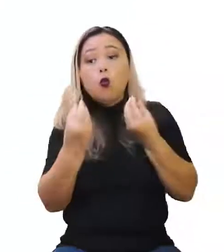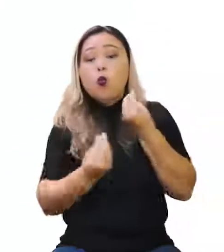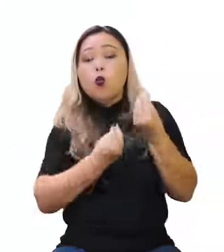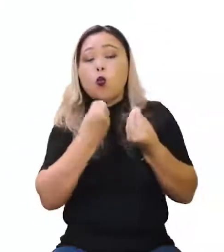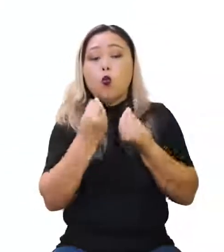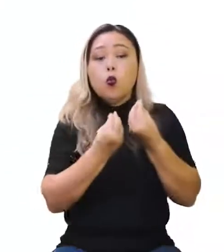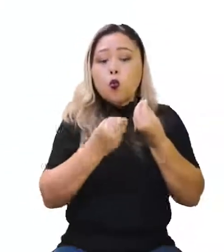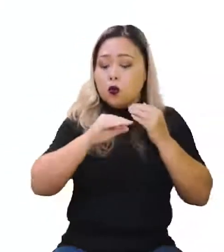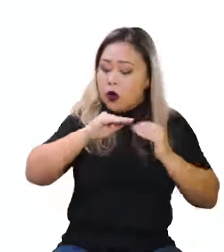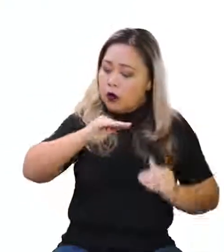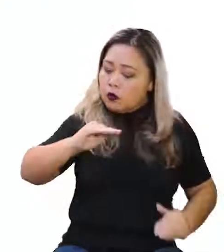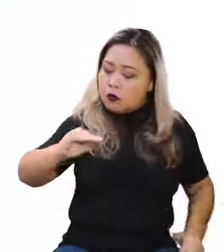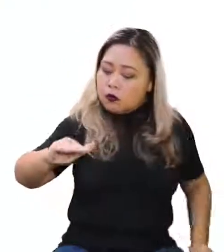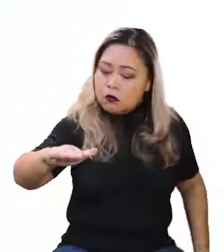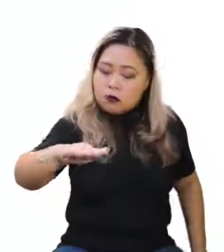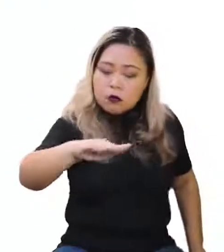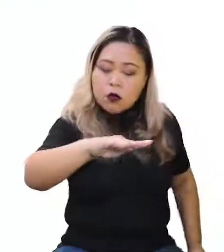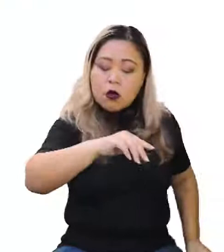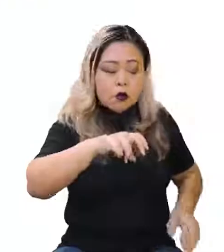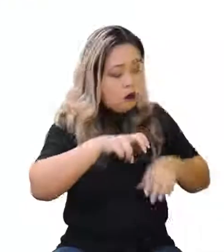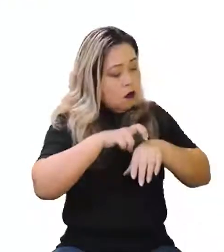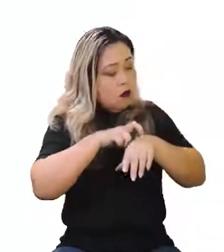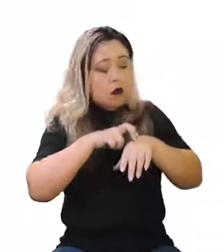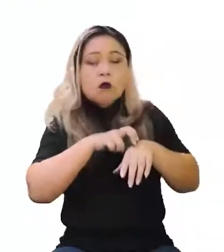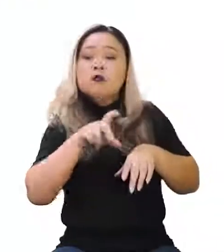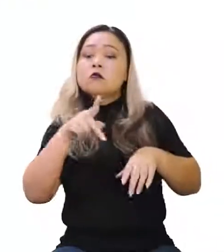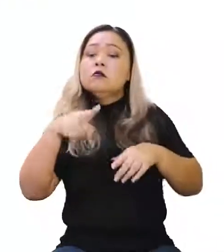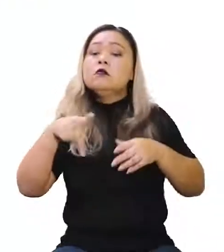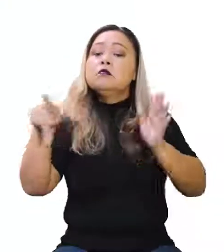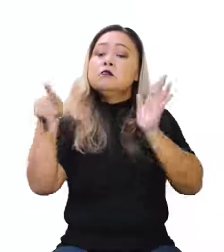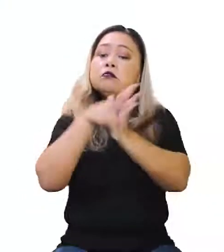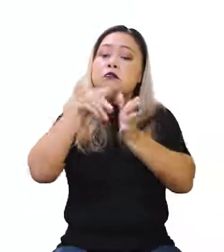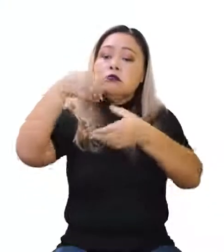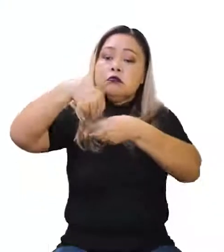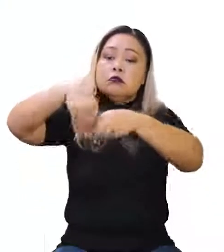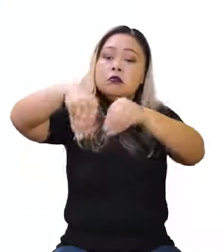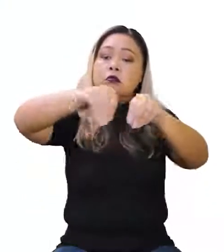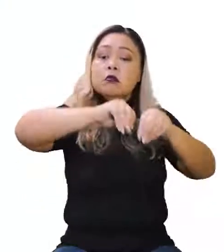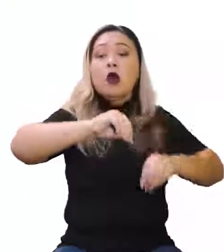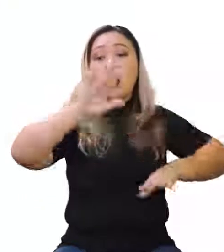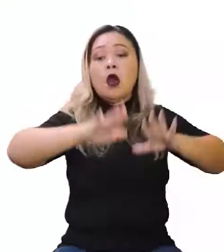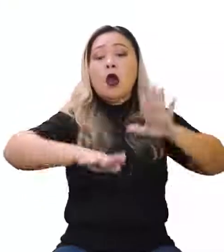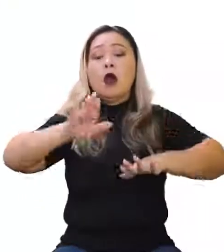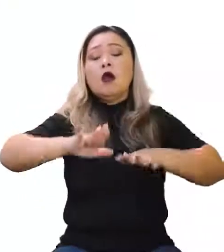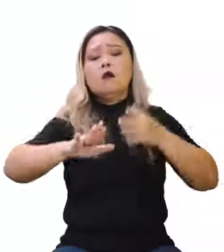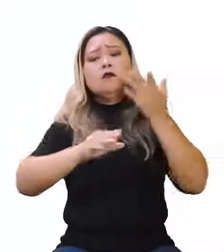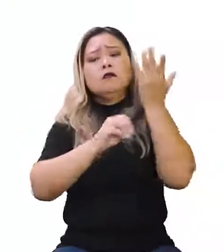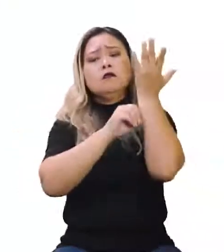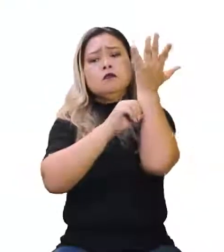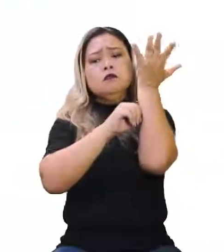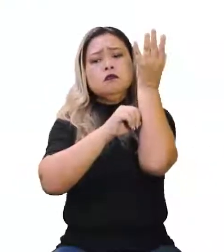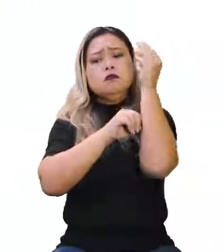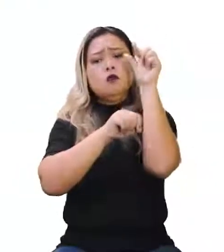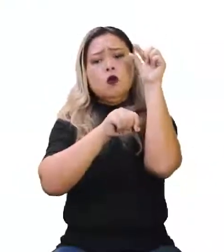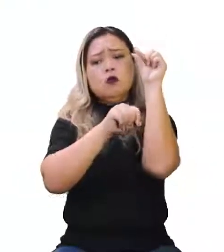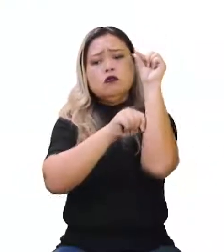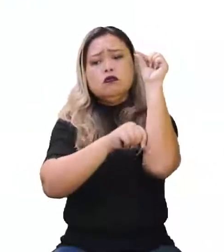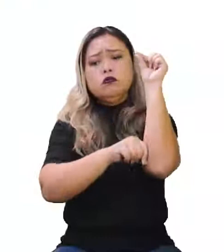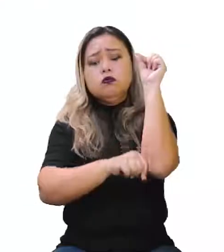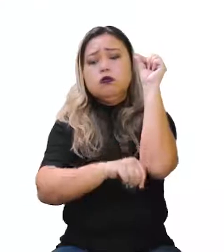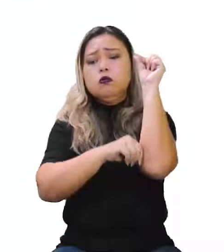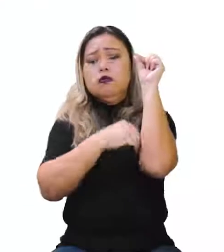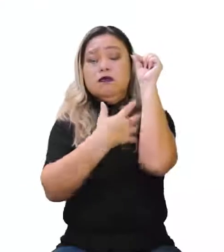de gramíneas e ervas que tem na sua propriedade, porque muitas podem dar uma indigesta a esse